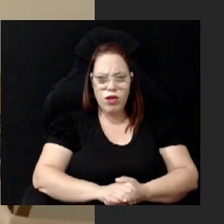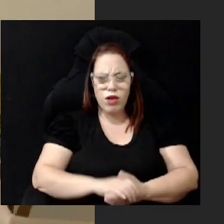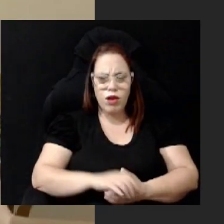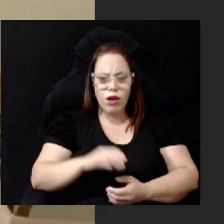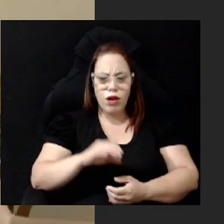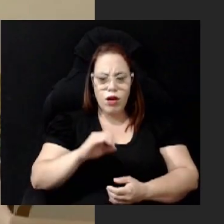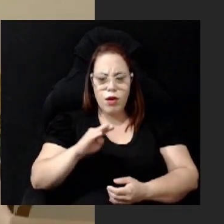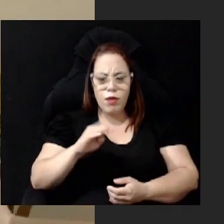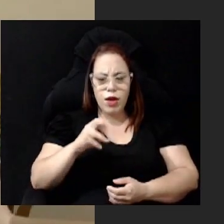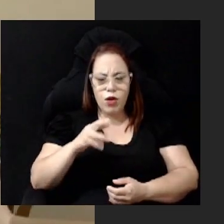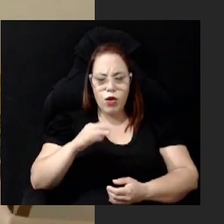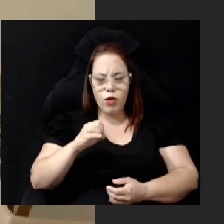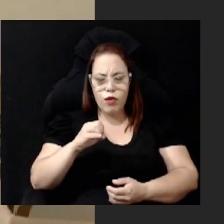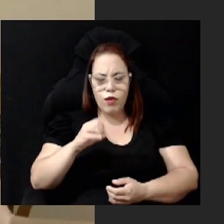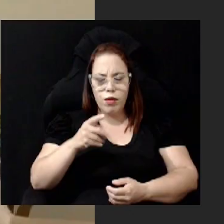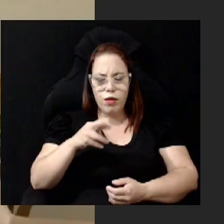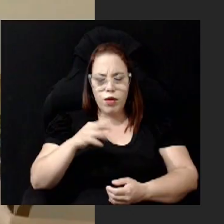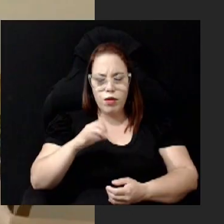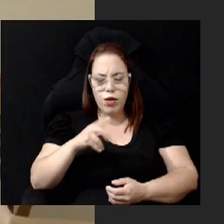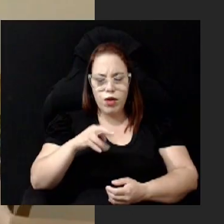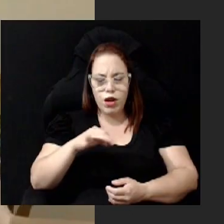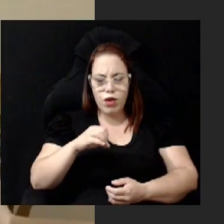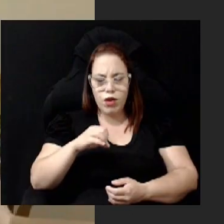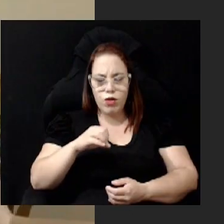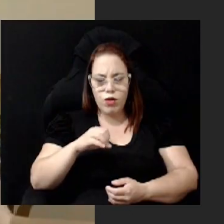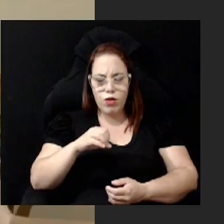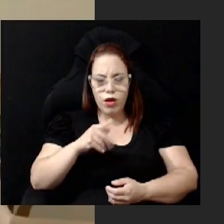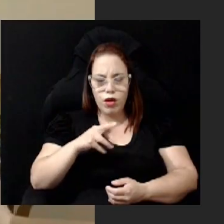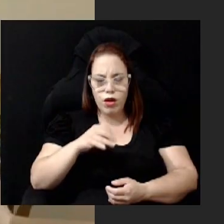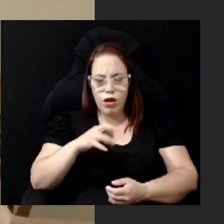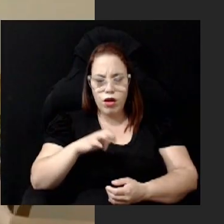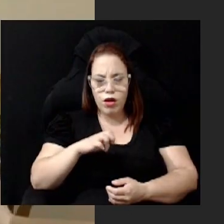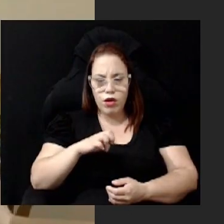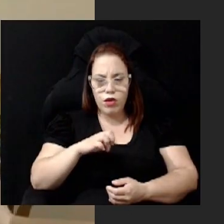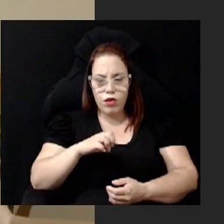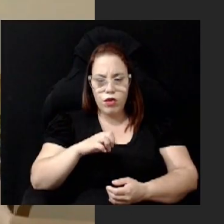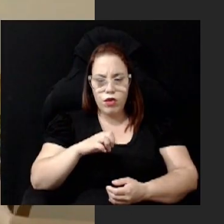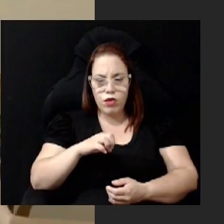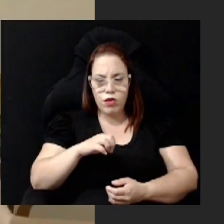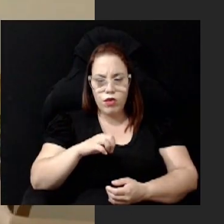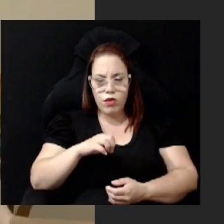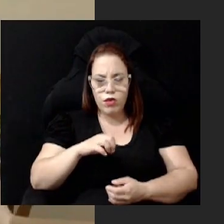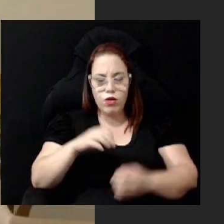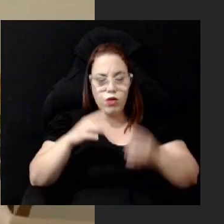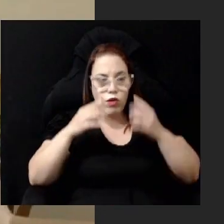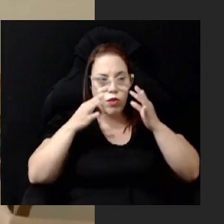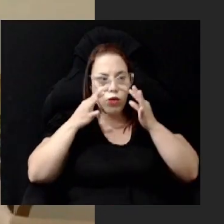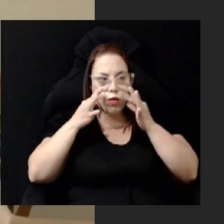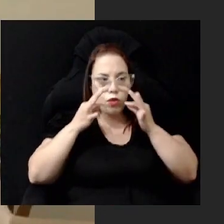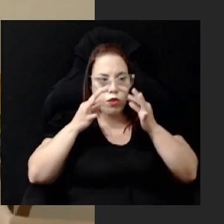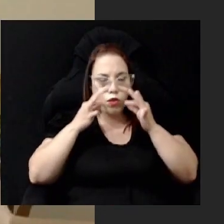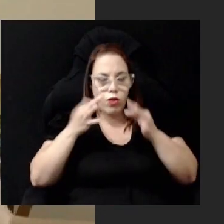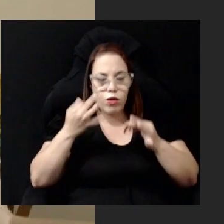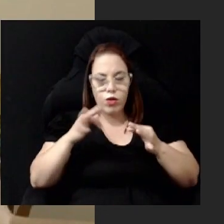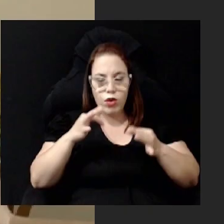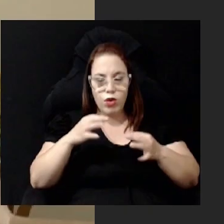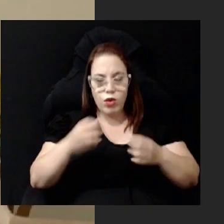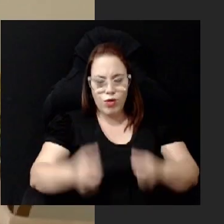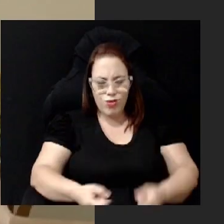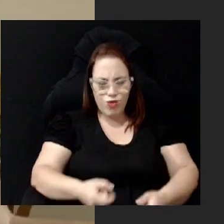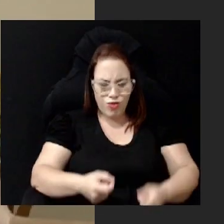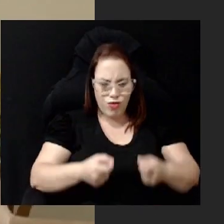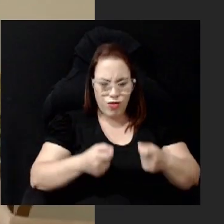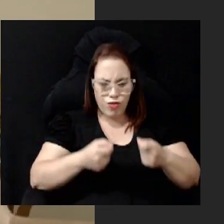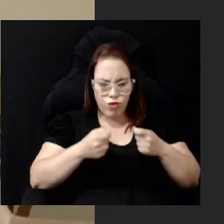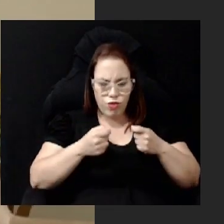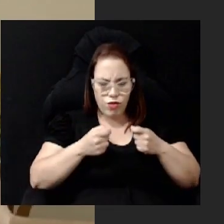de papagaio, as osteoartrites, de uma lesão que possa ser tumoral. O que chama atenção geralmente numa dor oncológica